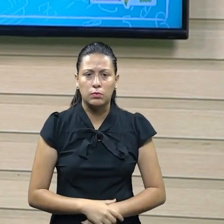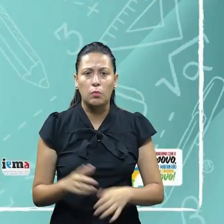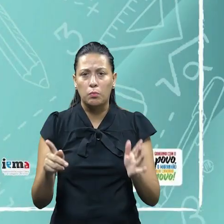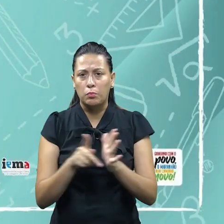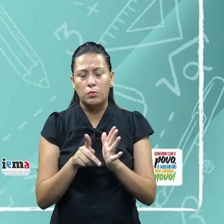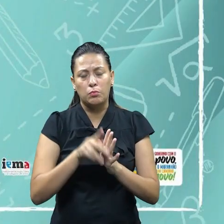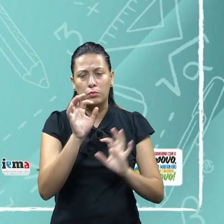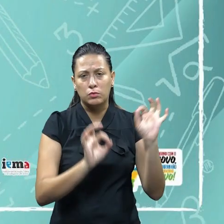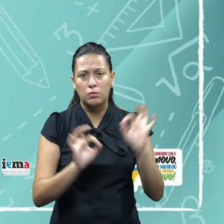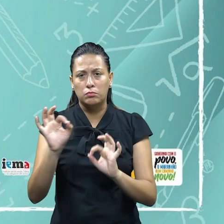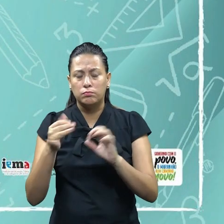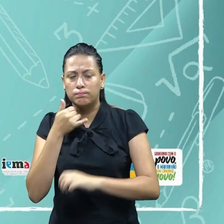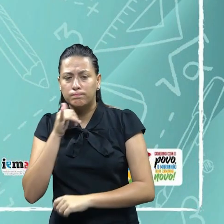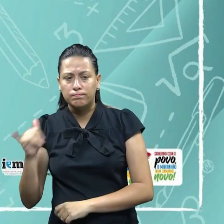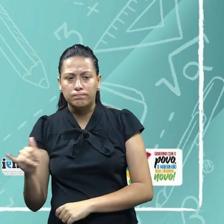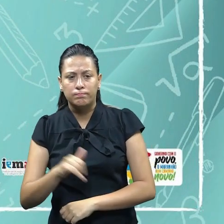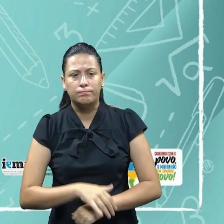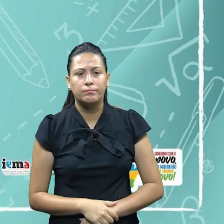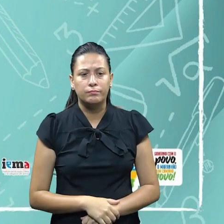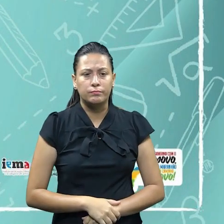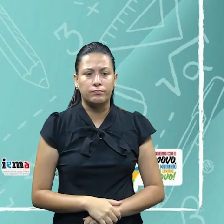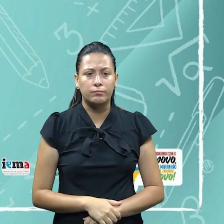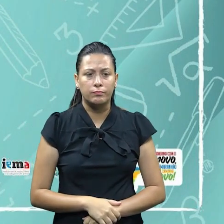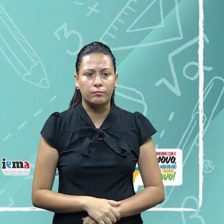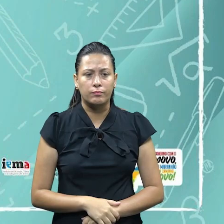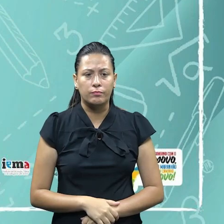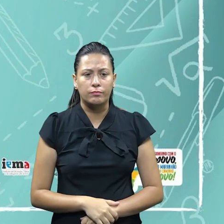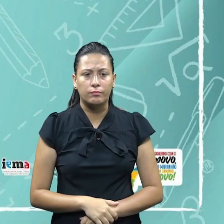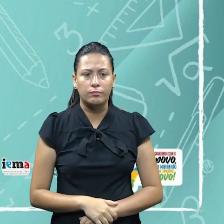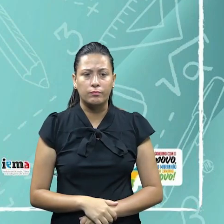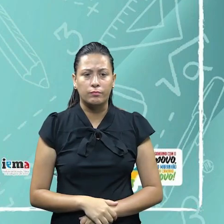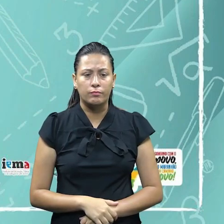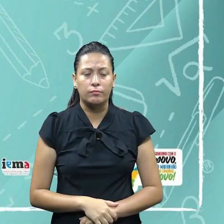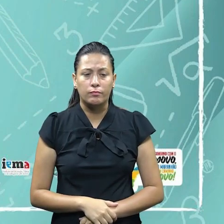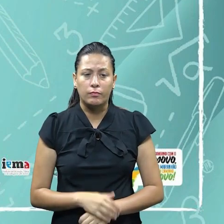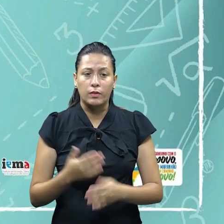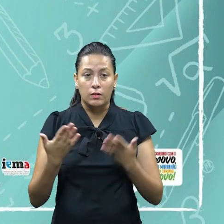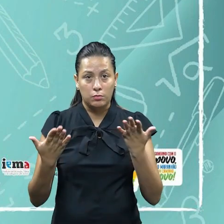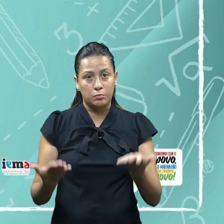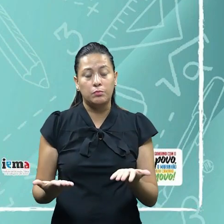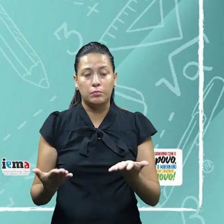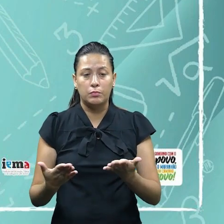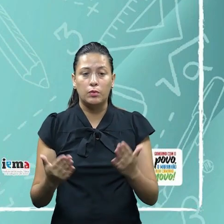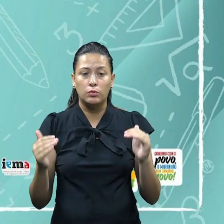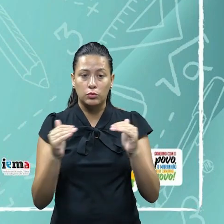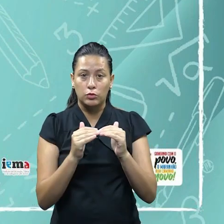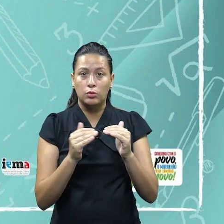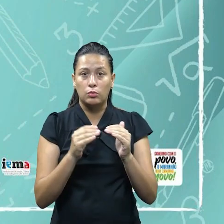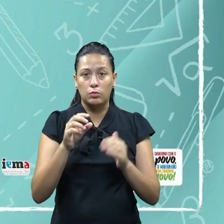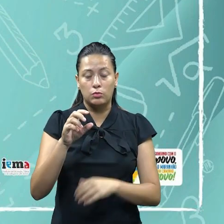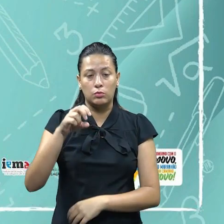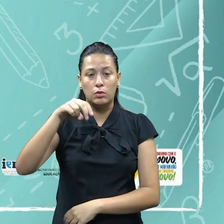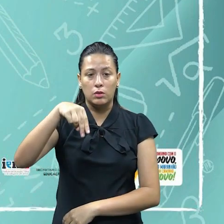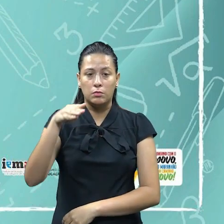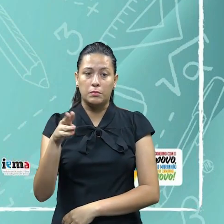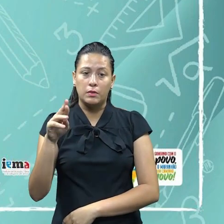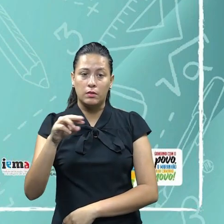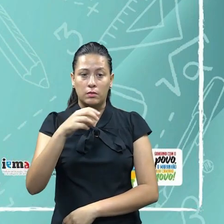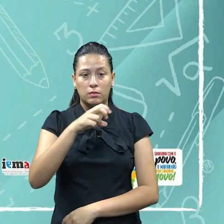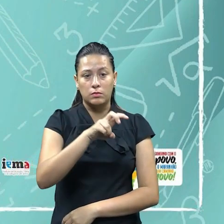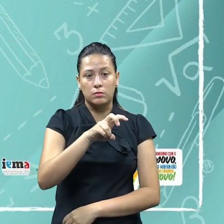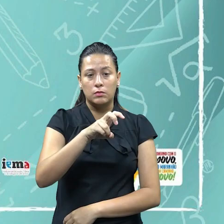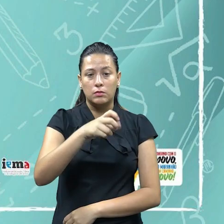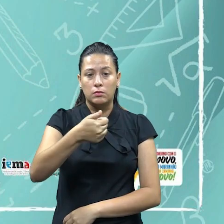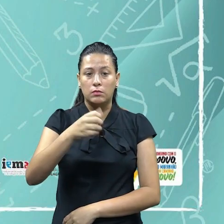instalação. Quanto ao esquema, o aterramento ele pode ser, conforme a NBR 5410 de